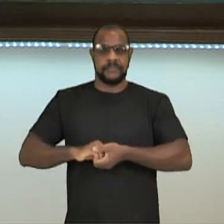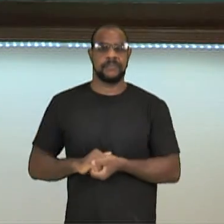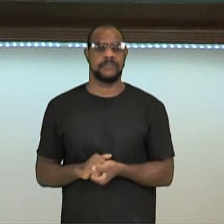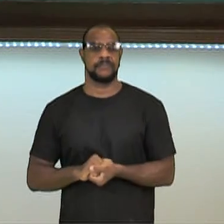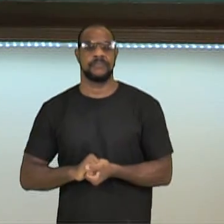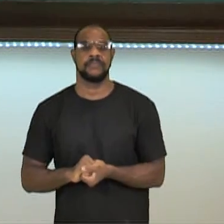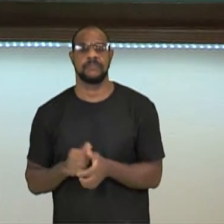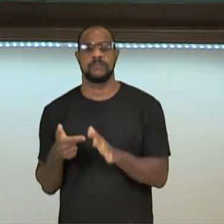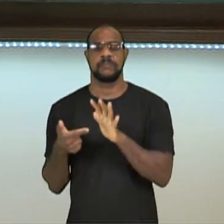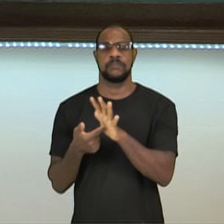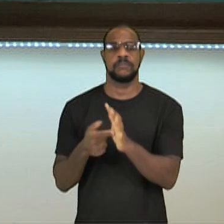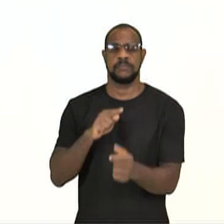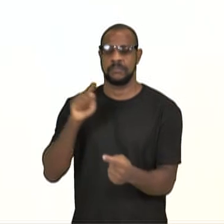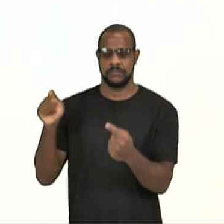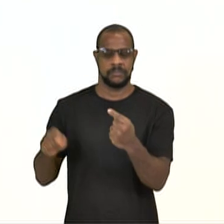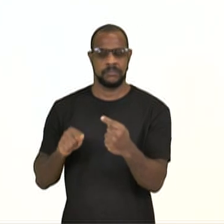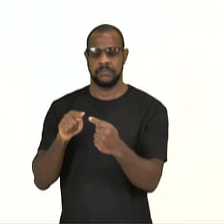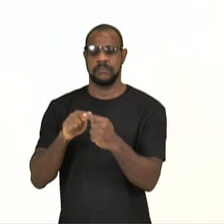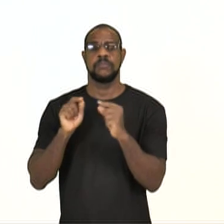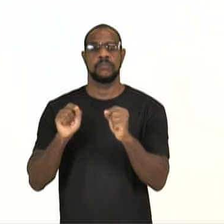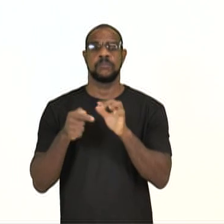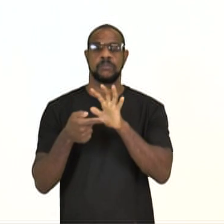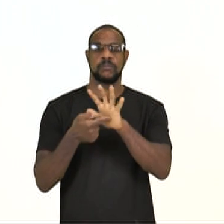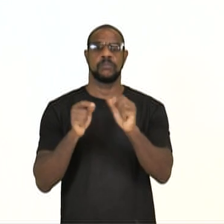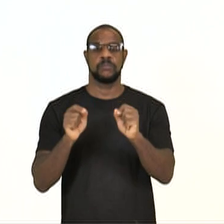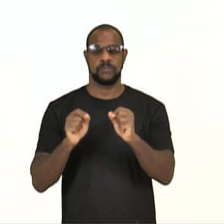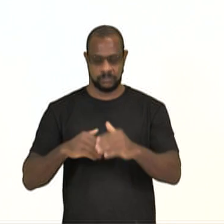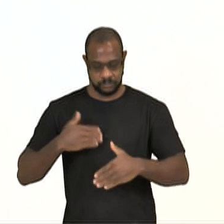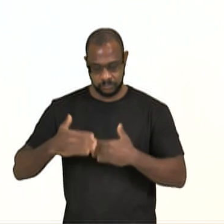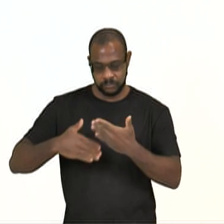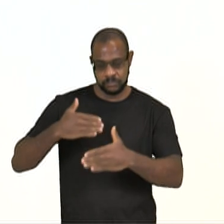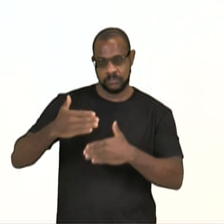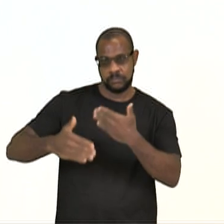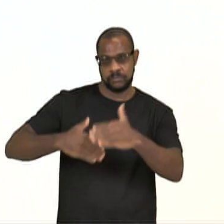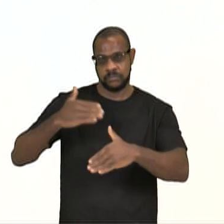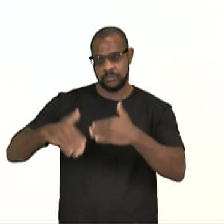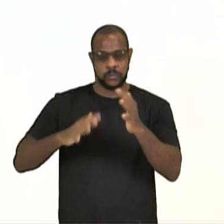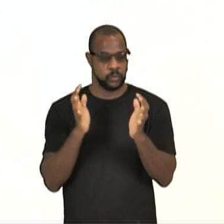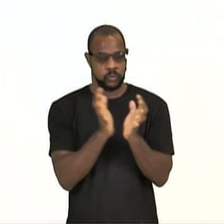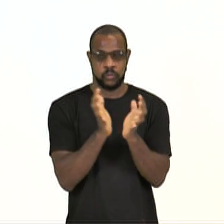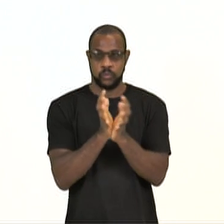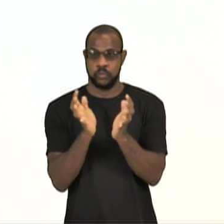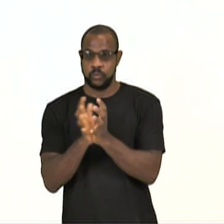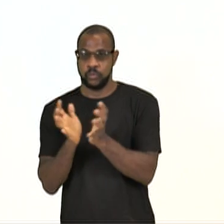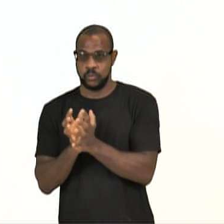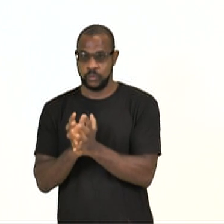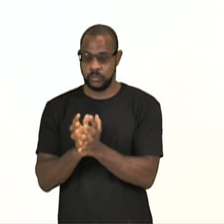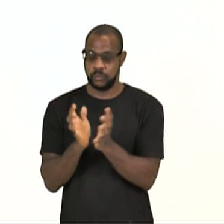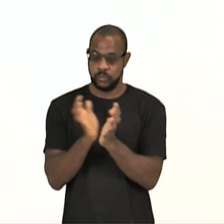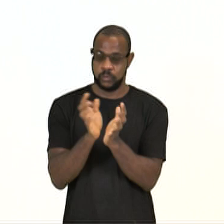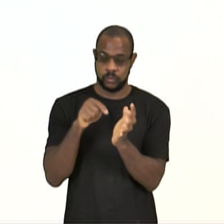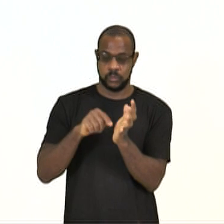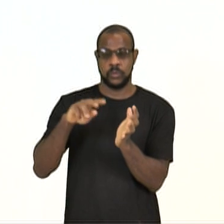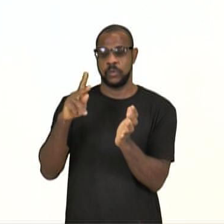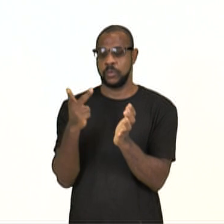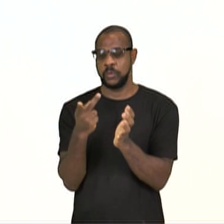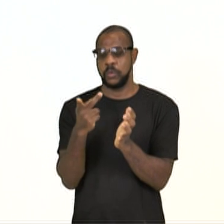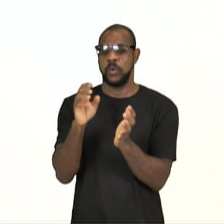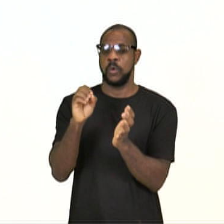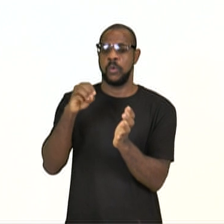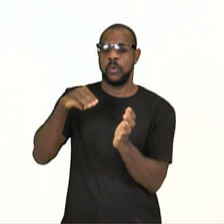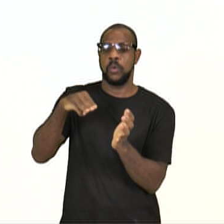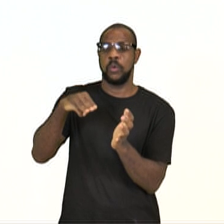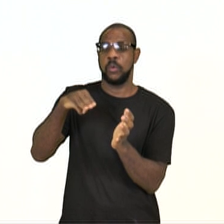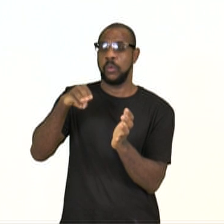Vou apresentar para vocês o objetivo da nossa aula. Apresentar o processo evolutivo das espécies do gênero Homo, até chegarmos na nossa espécie,